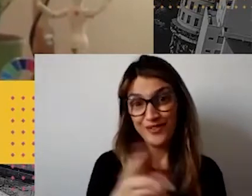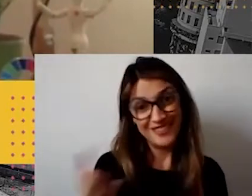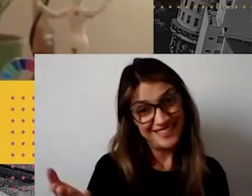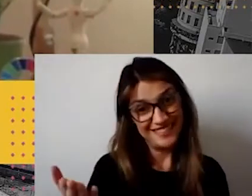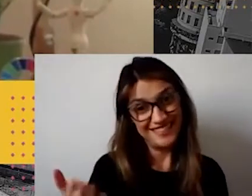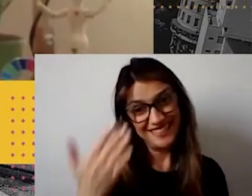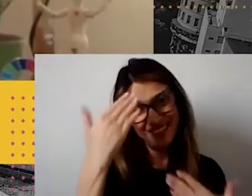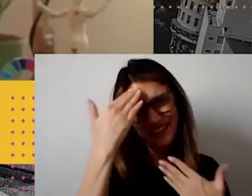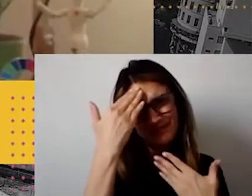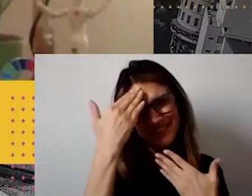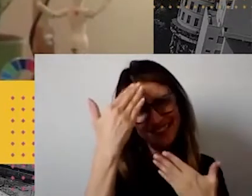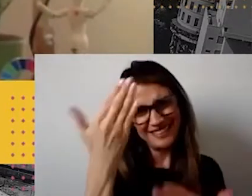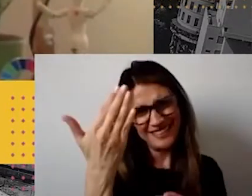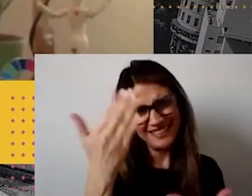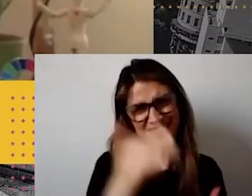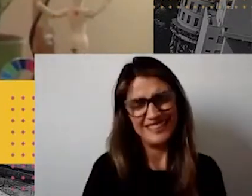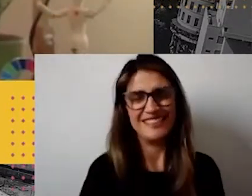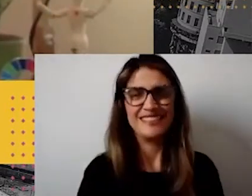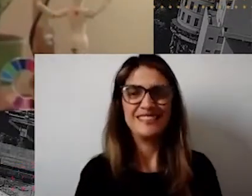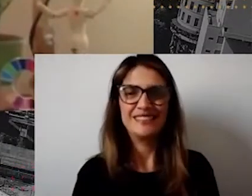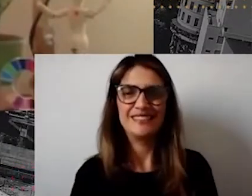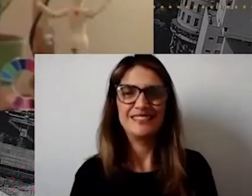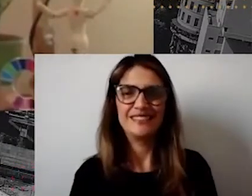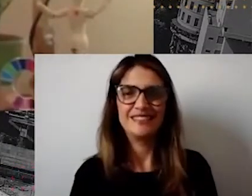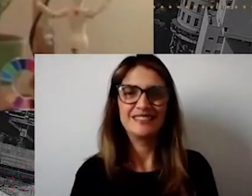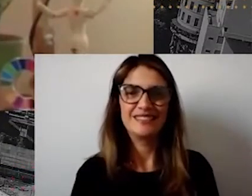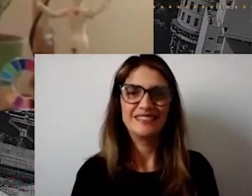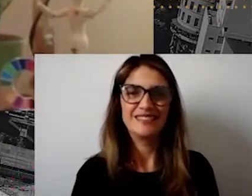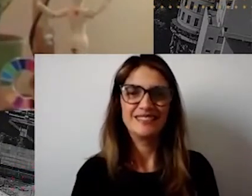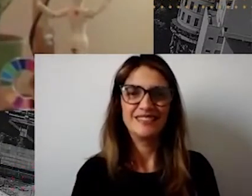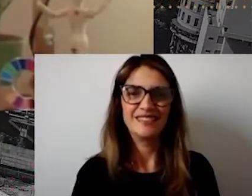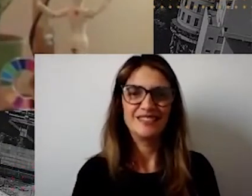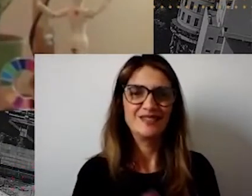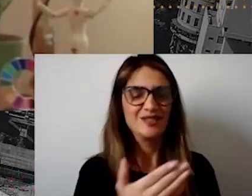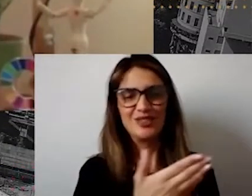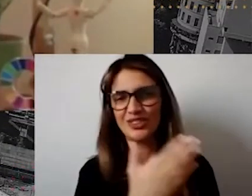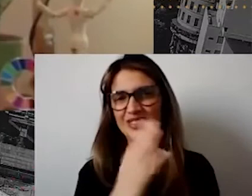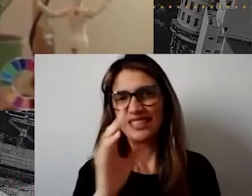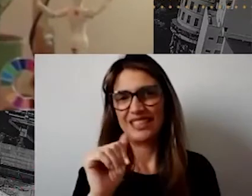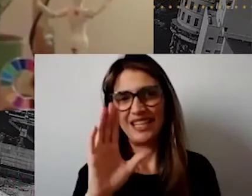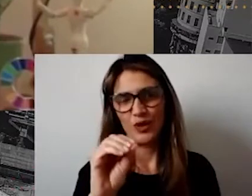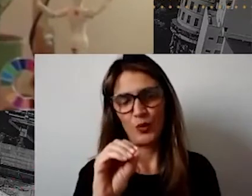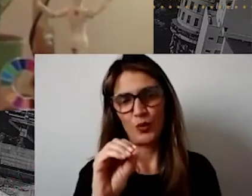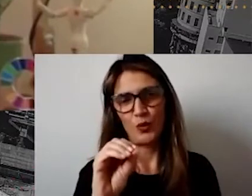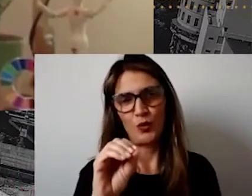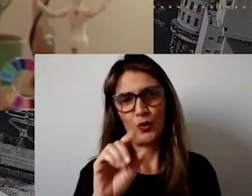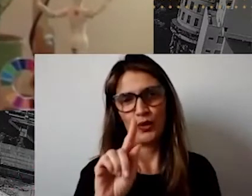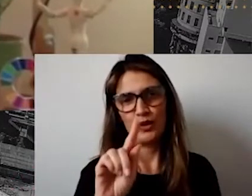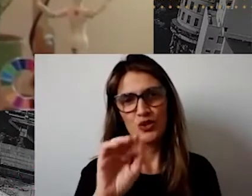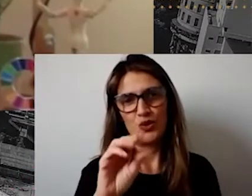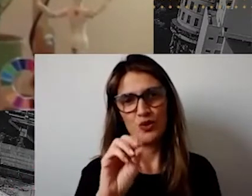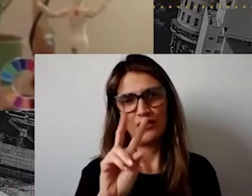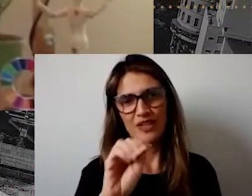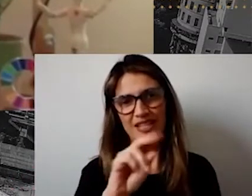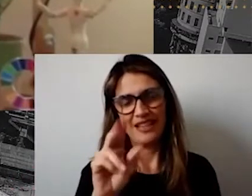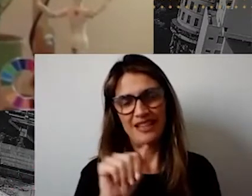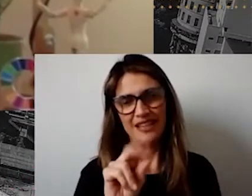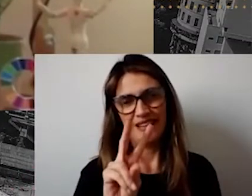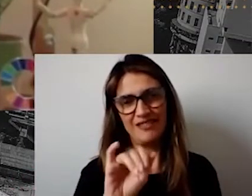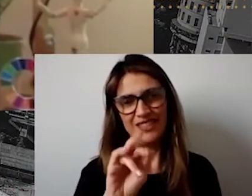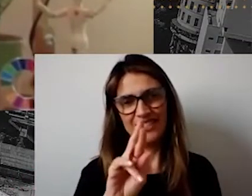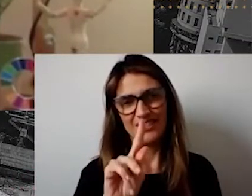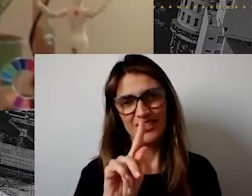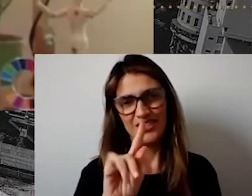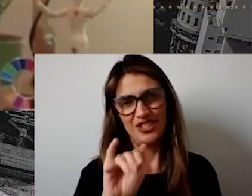obrigada, Matthew, todos vocês, Caco, Giovana e Virgílio. Obrigada por todos os